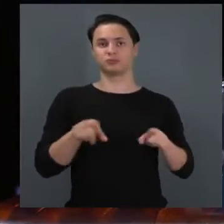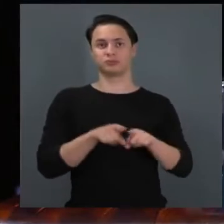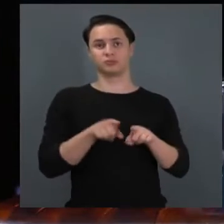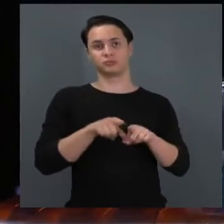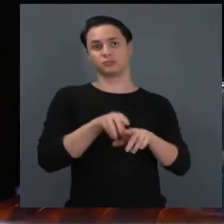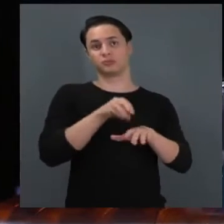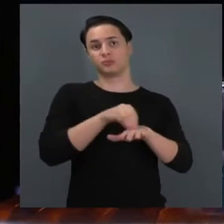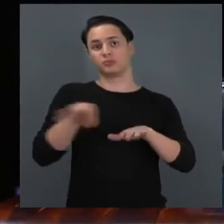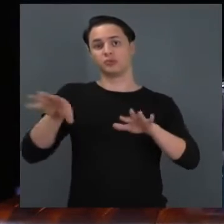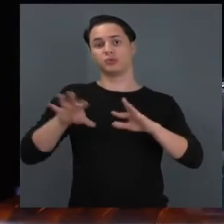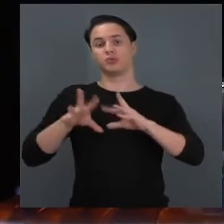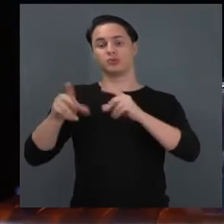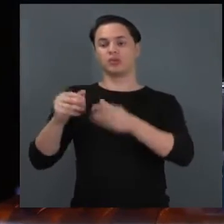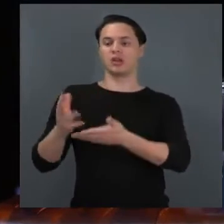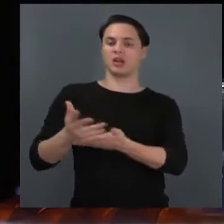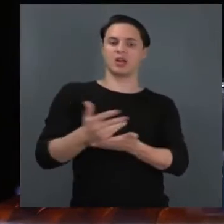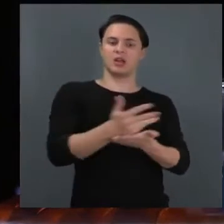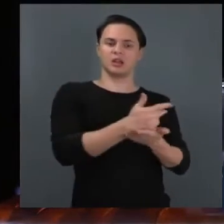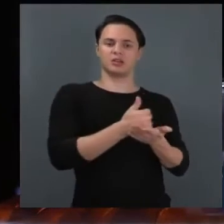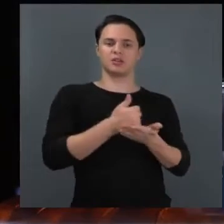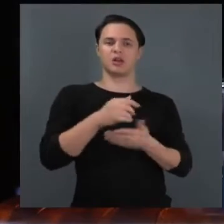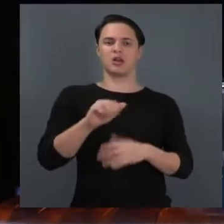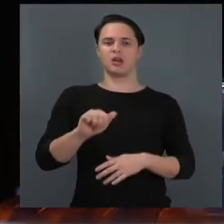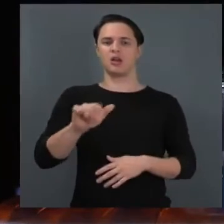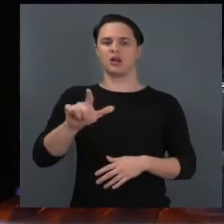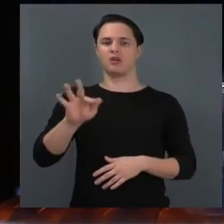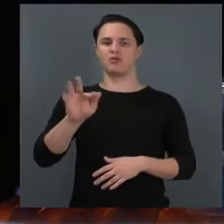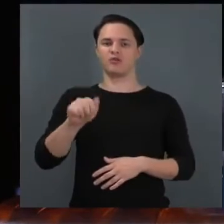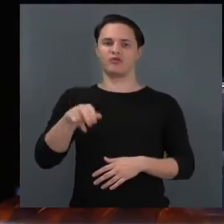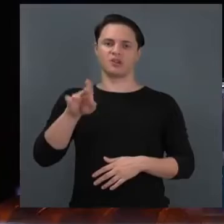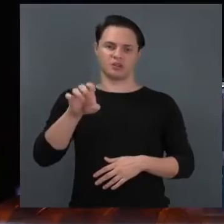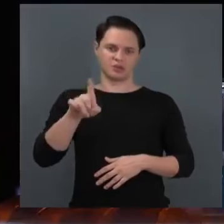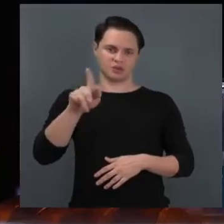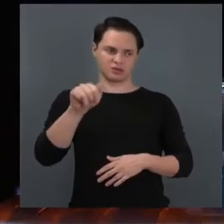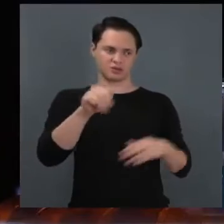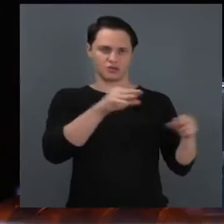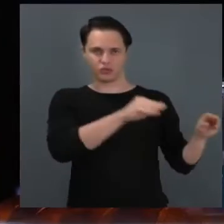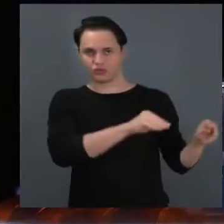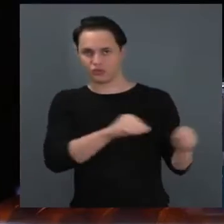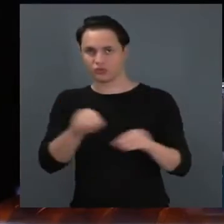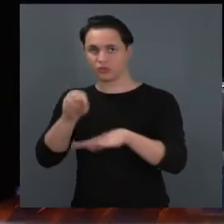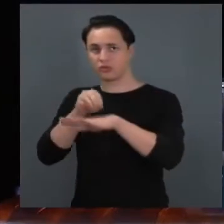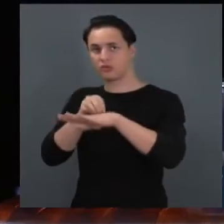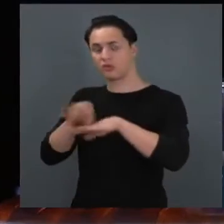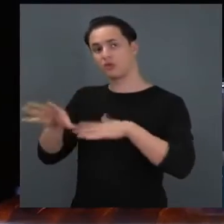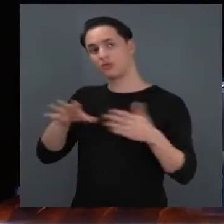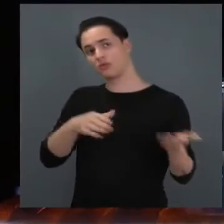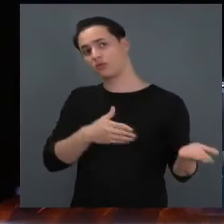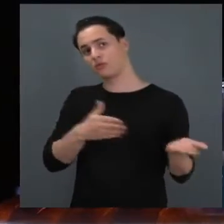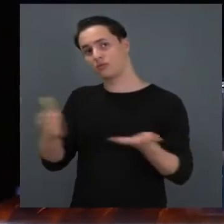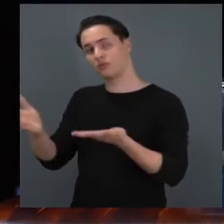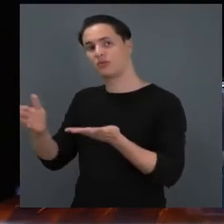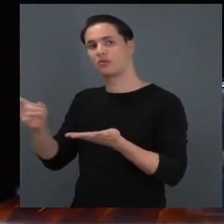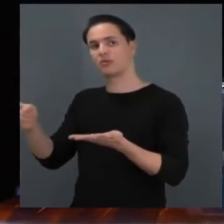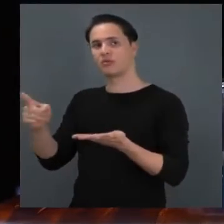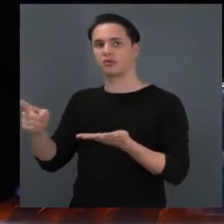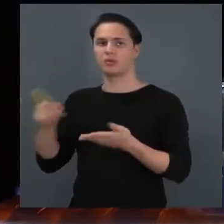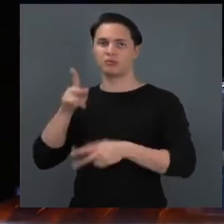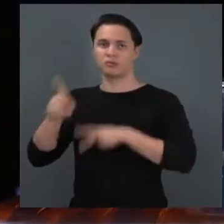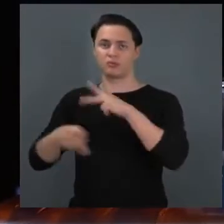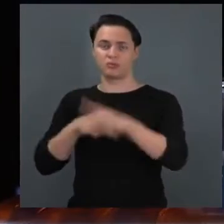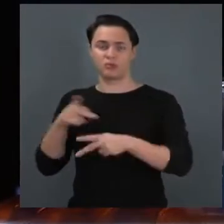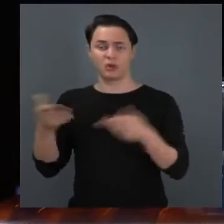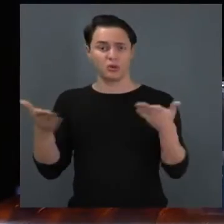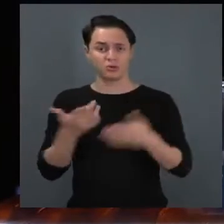encaminhando tudo aquilo que eles arrecadam, que é, digamos, que é indevido, que é contrabando, sei lá o que é, manda tudo para que essa população que não